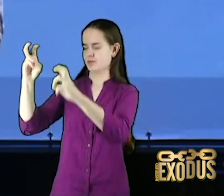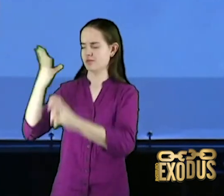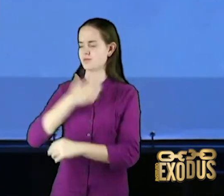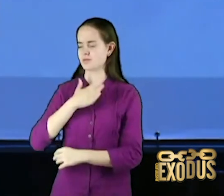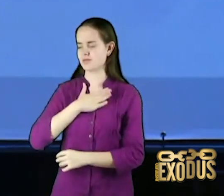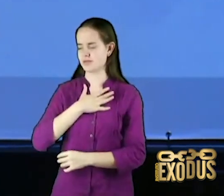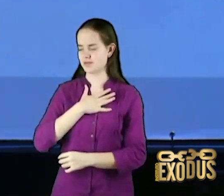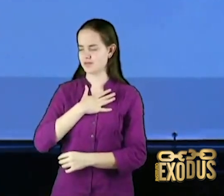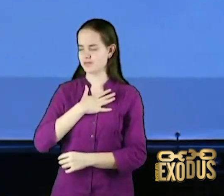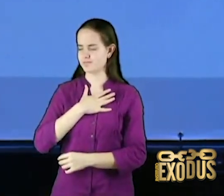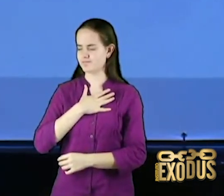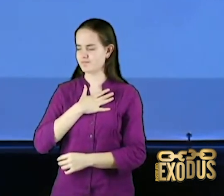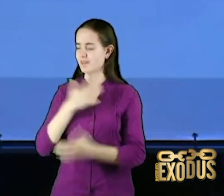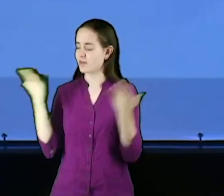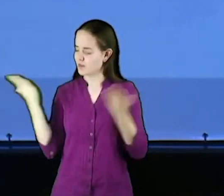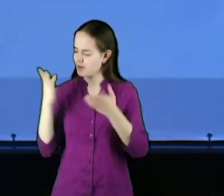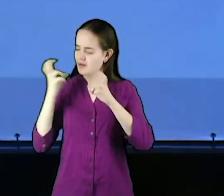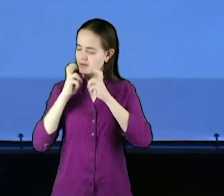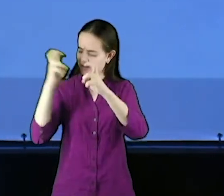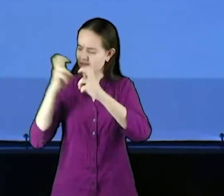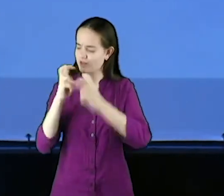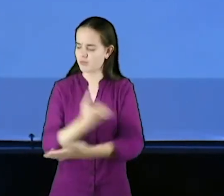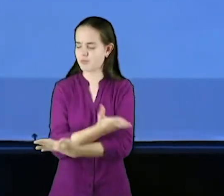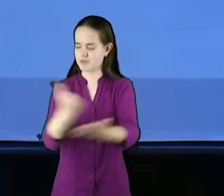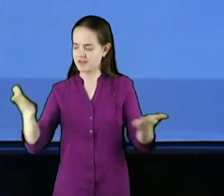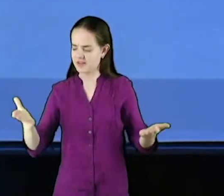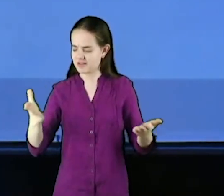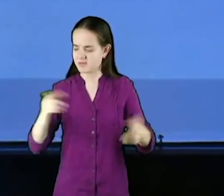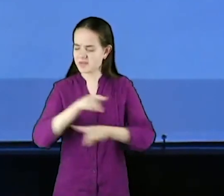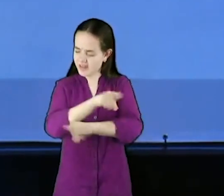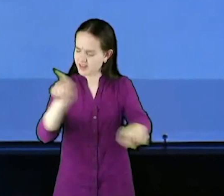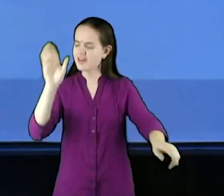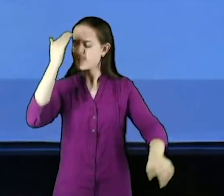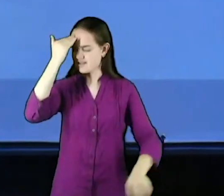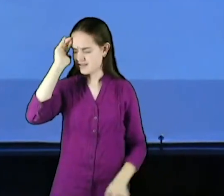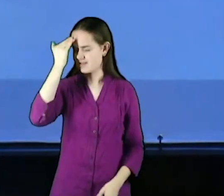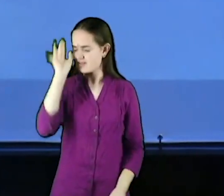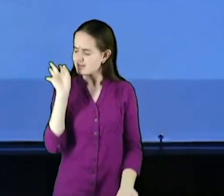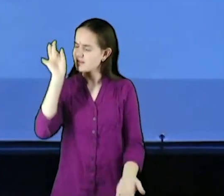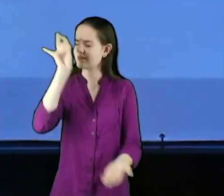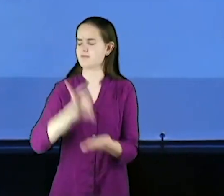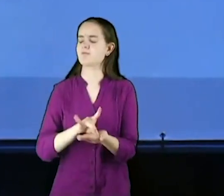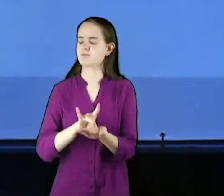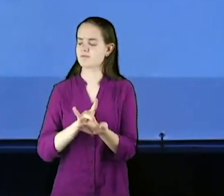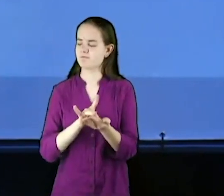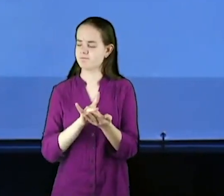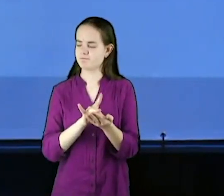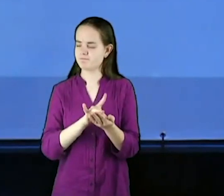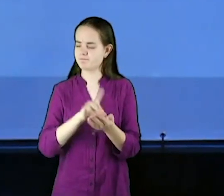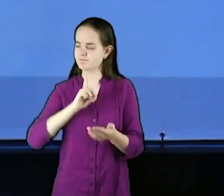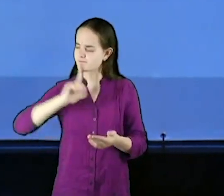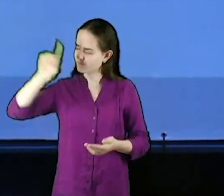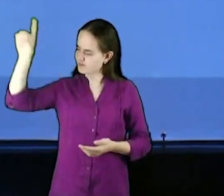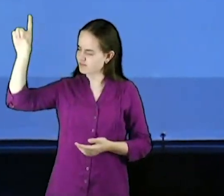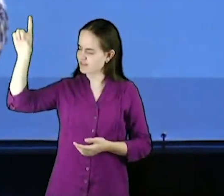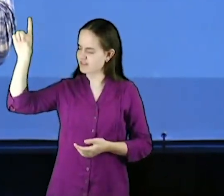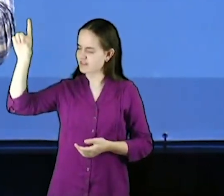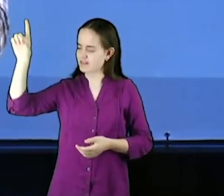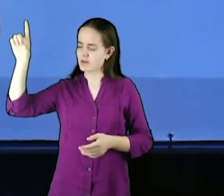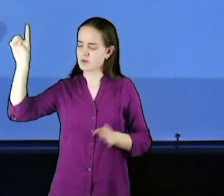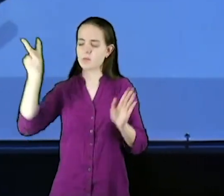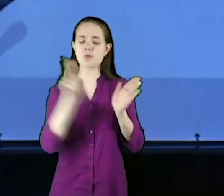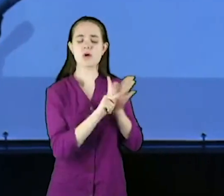agora eu clamo por eles, para que eles entendam, Pai, que o Senhor não foi só Deus em